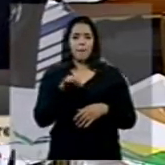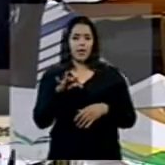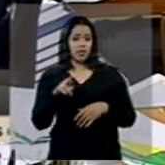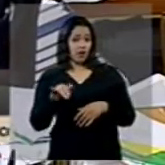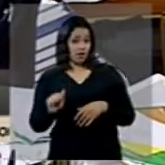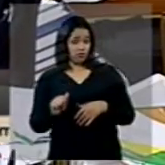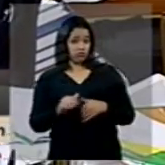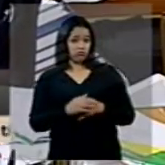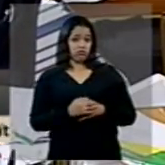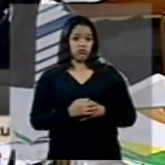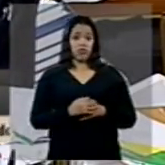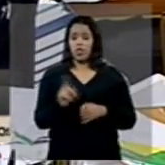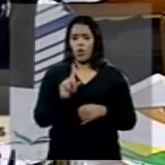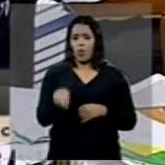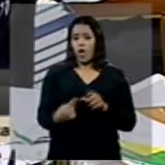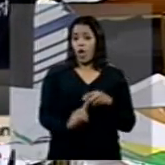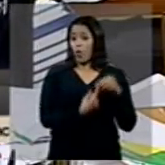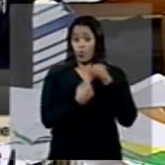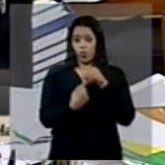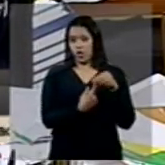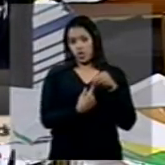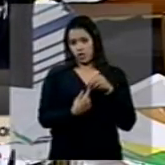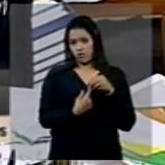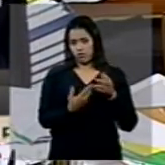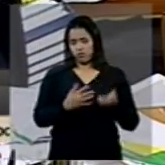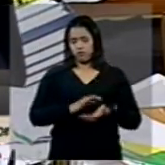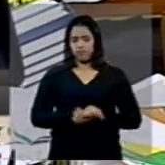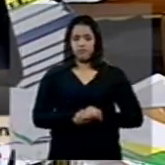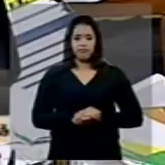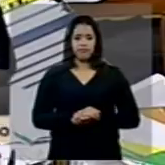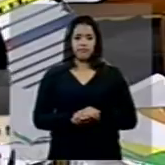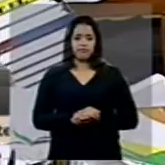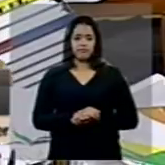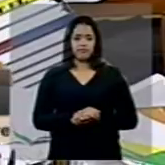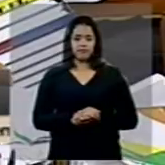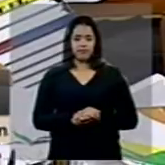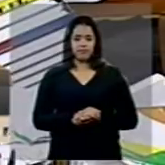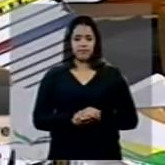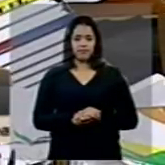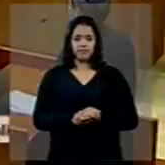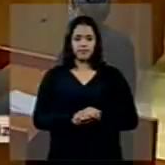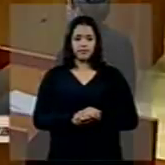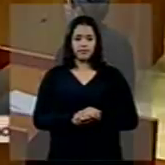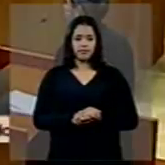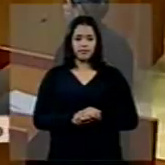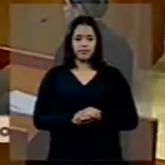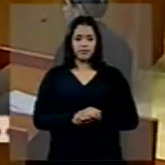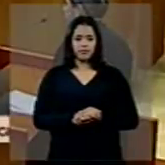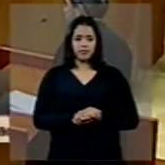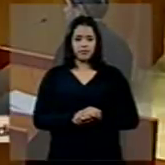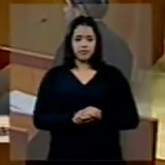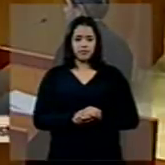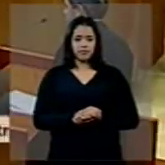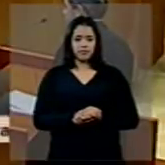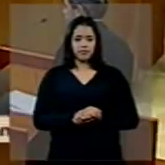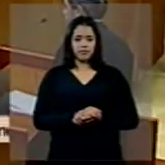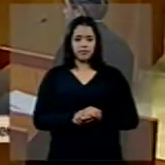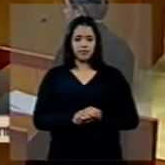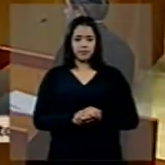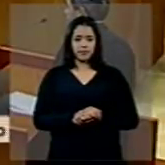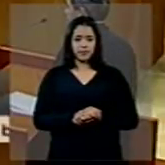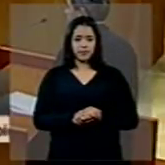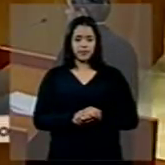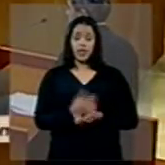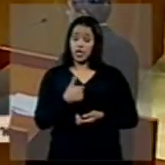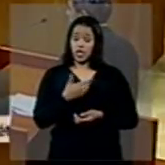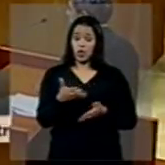embora não seja a única, visando identificar. Mantém a capacidade eleitoral. Está bem colocado. Posso fazer um esclarecimento material de fato? Eu pediria